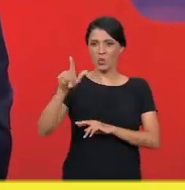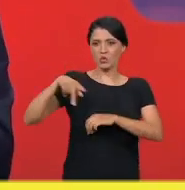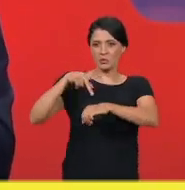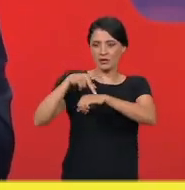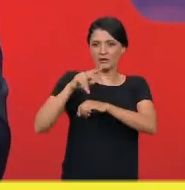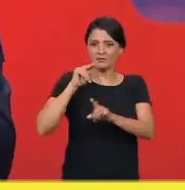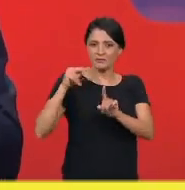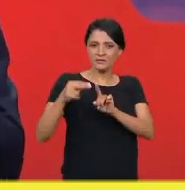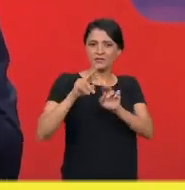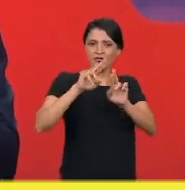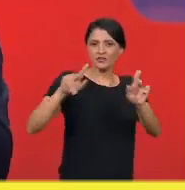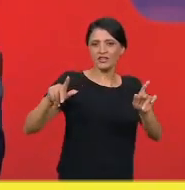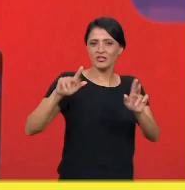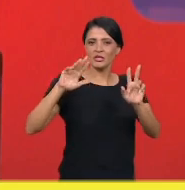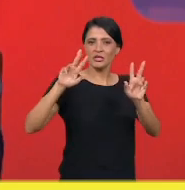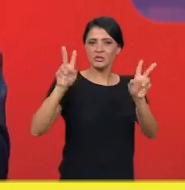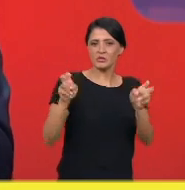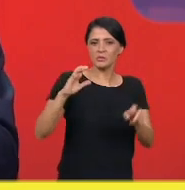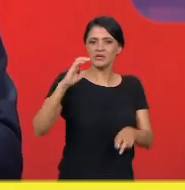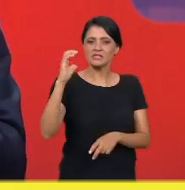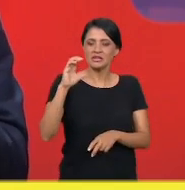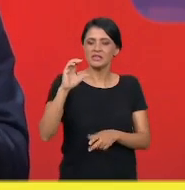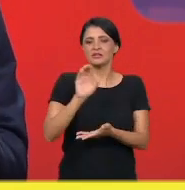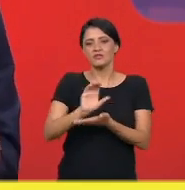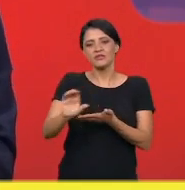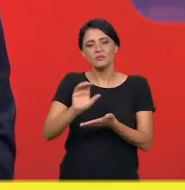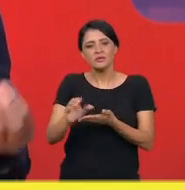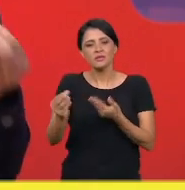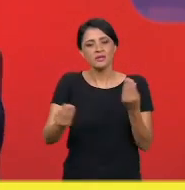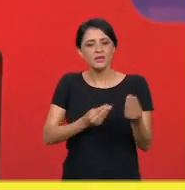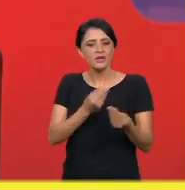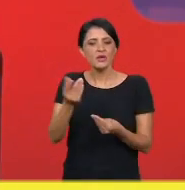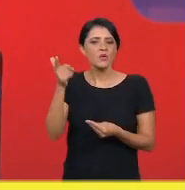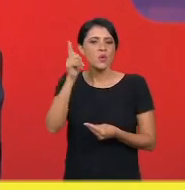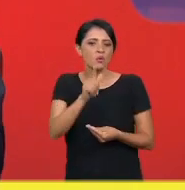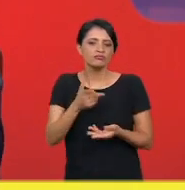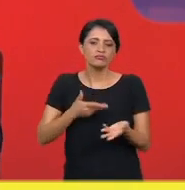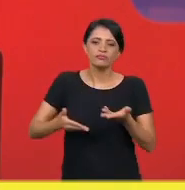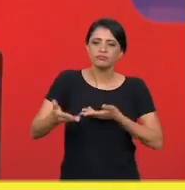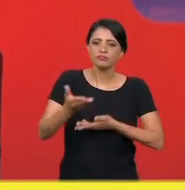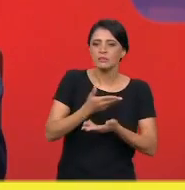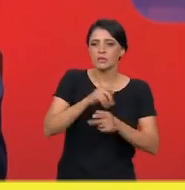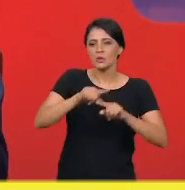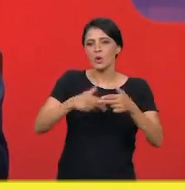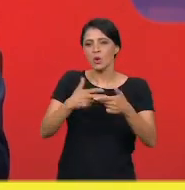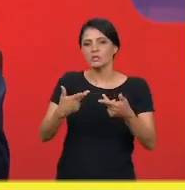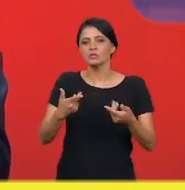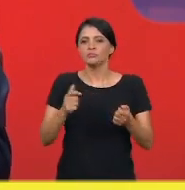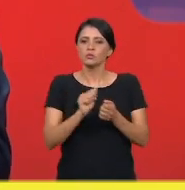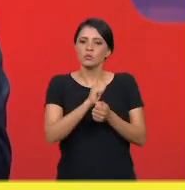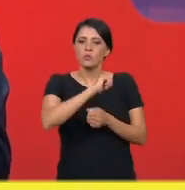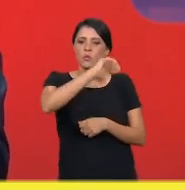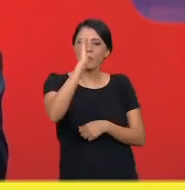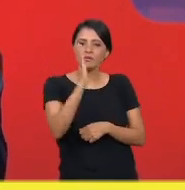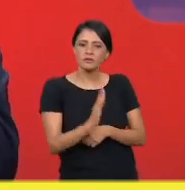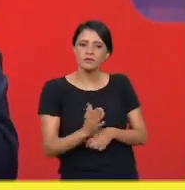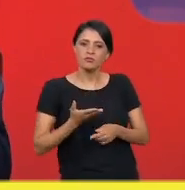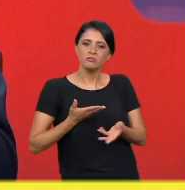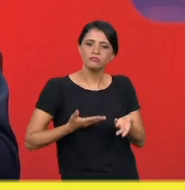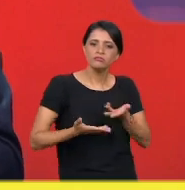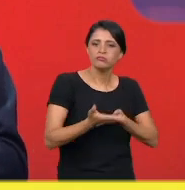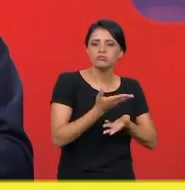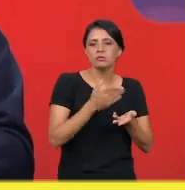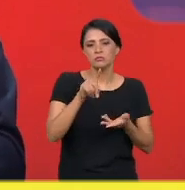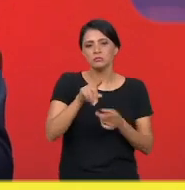sobre a ciência, com investimento e conseguindo compartilhar essas coisas com o Brasil também, mudou